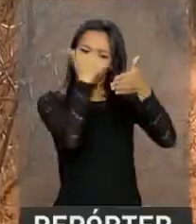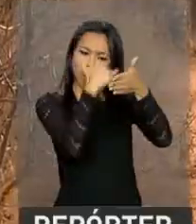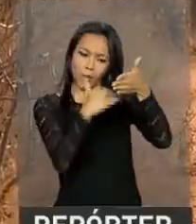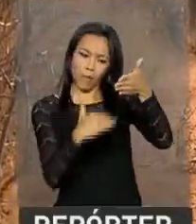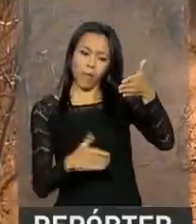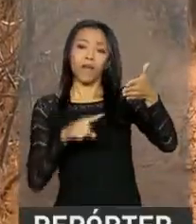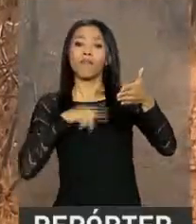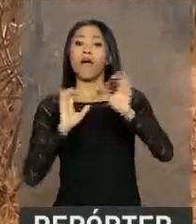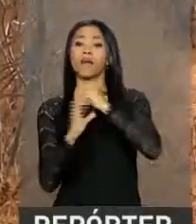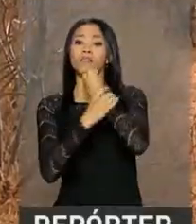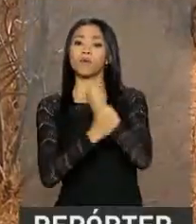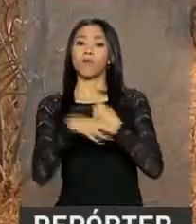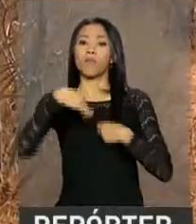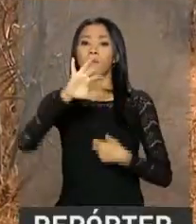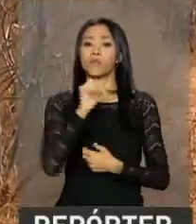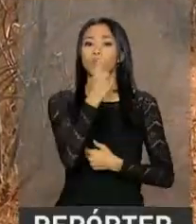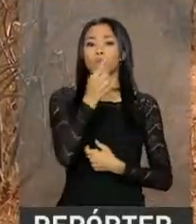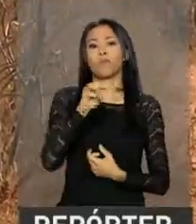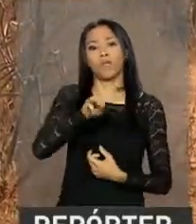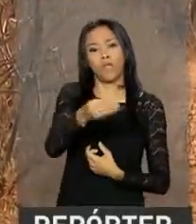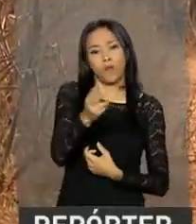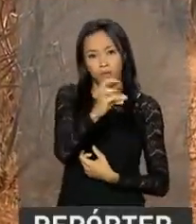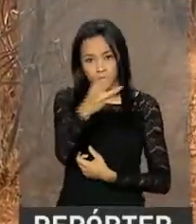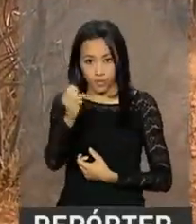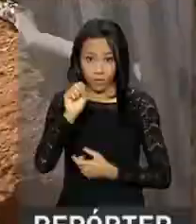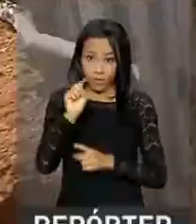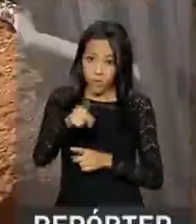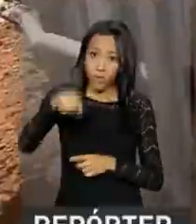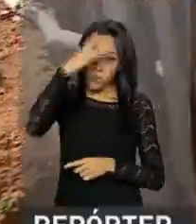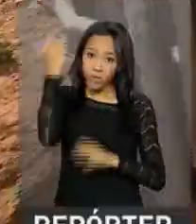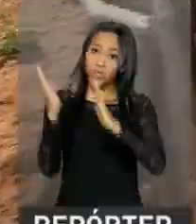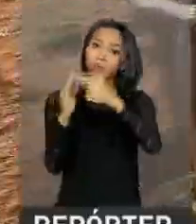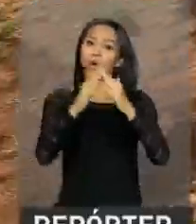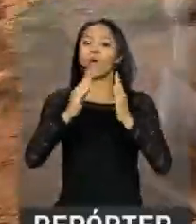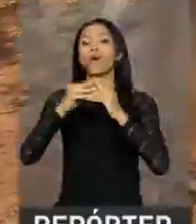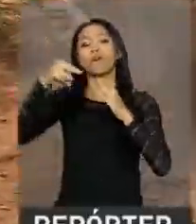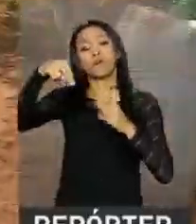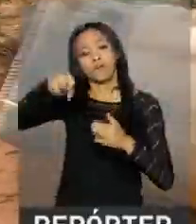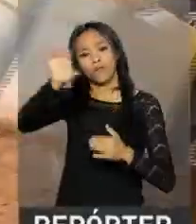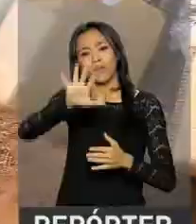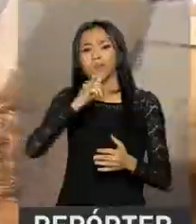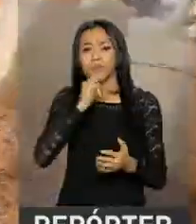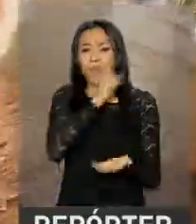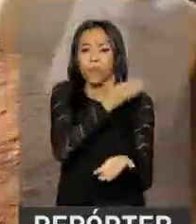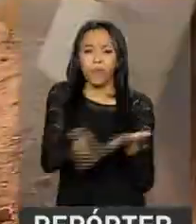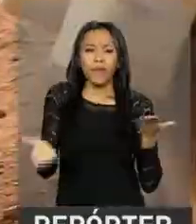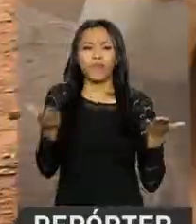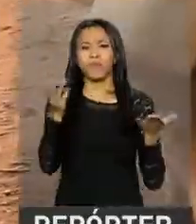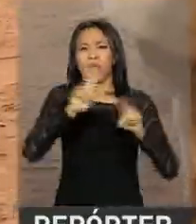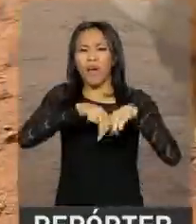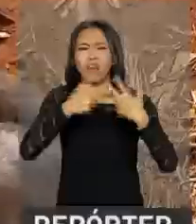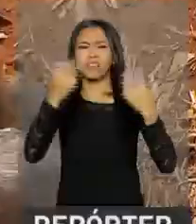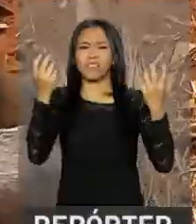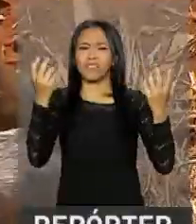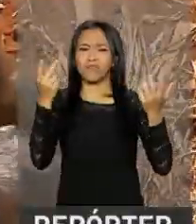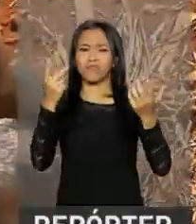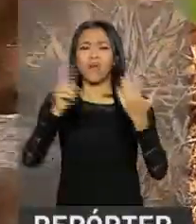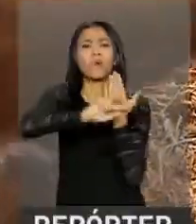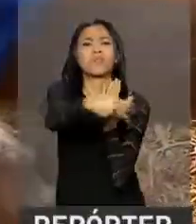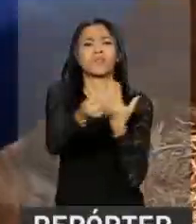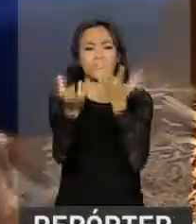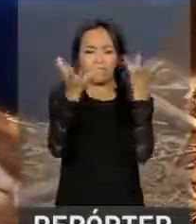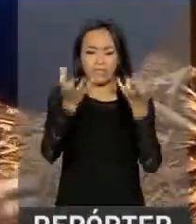renda de mais de um milhão e trezentos mil produtores do semiárido no caso de perdas ligadas à seca só no primeiro ano e são